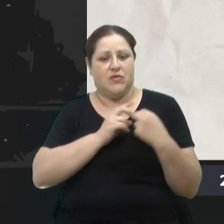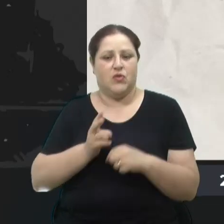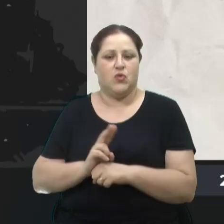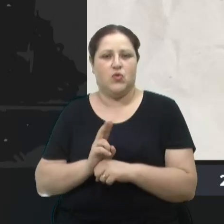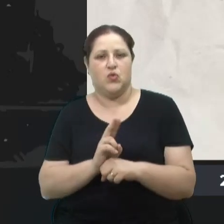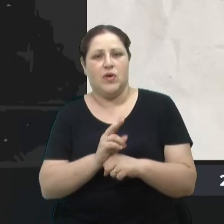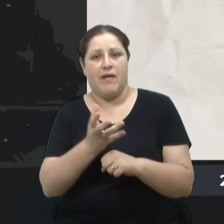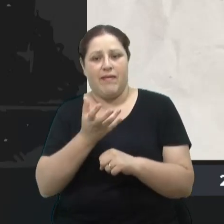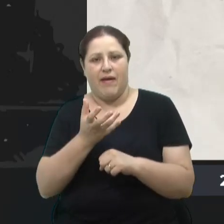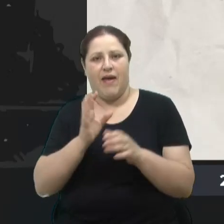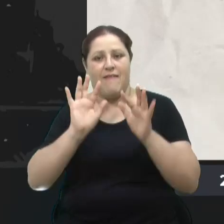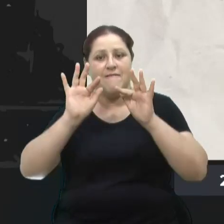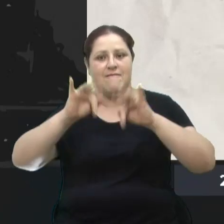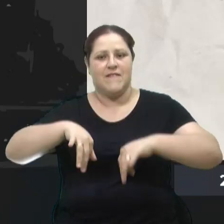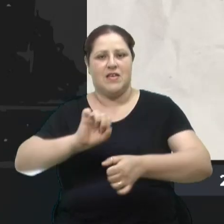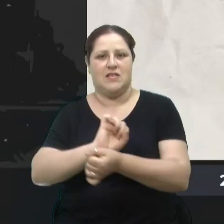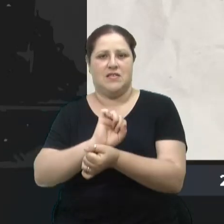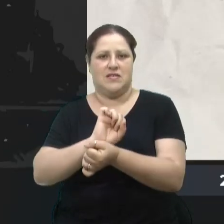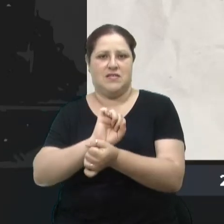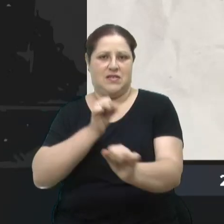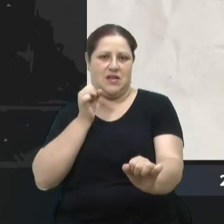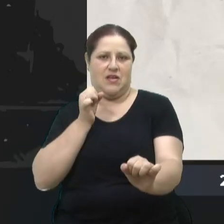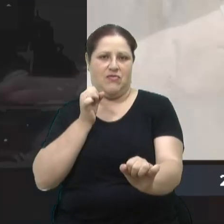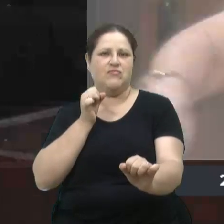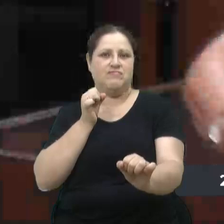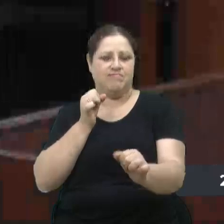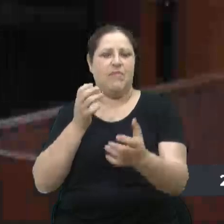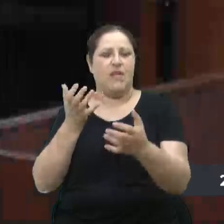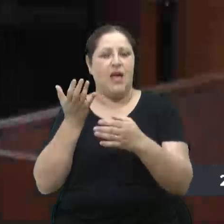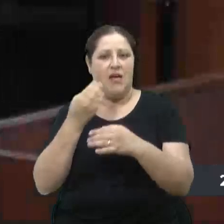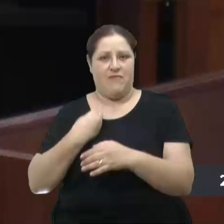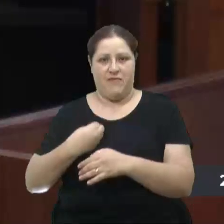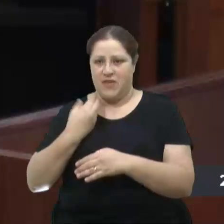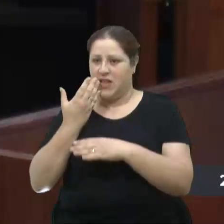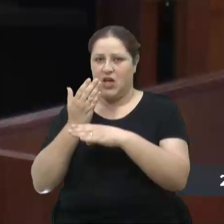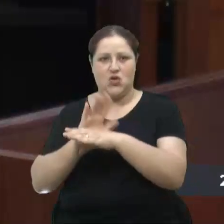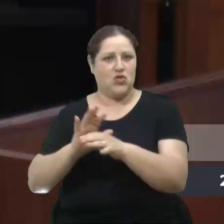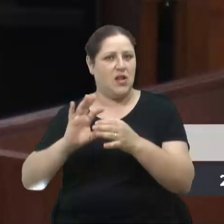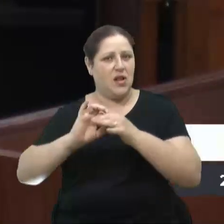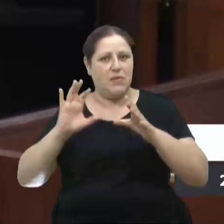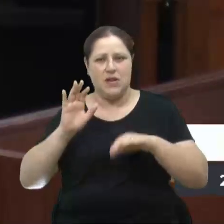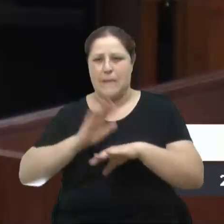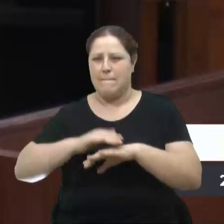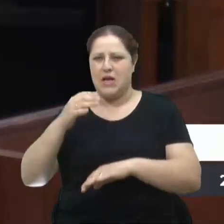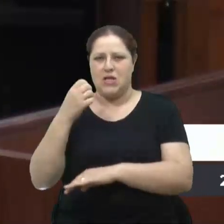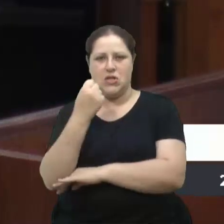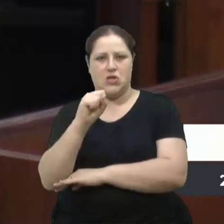durante toda a sua vida ela ajudou a libertar mais de 800 escravos.